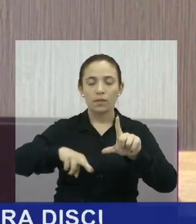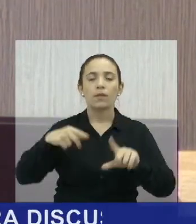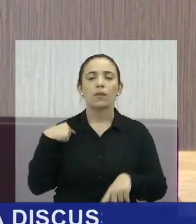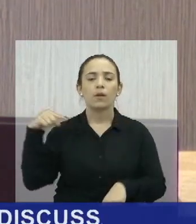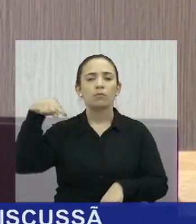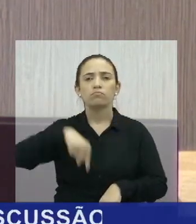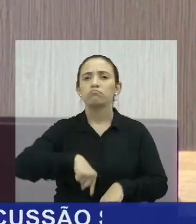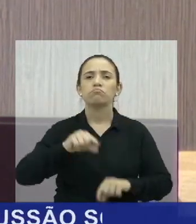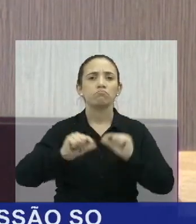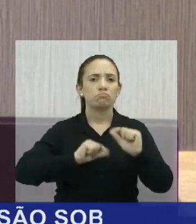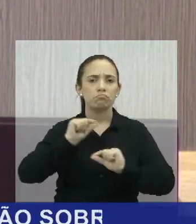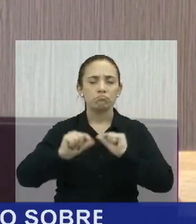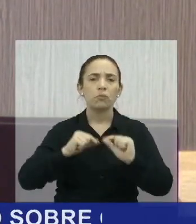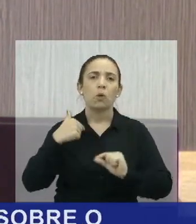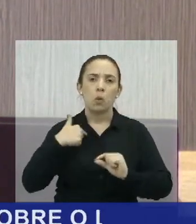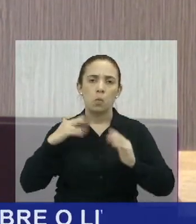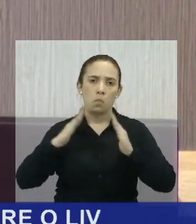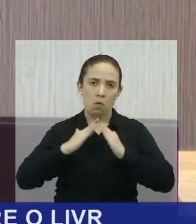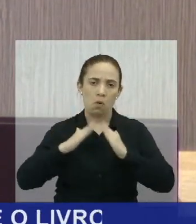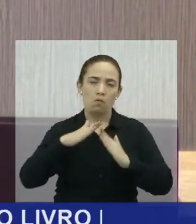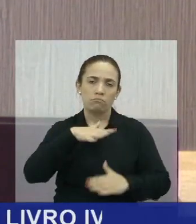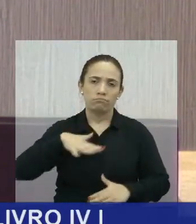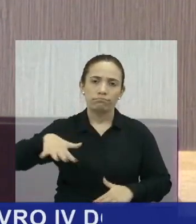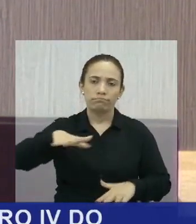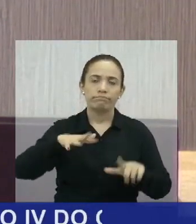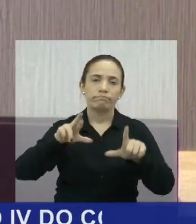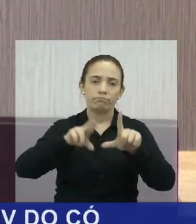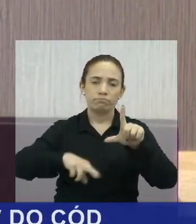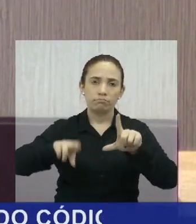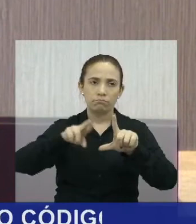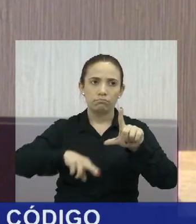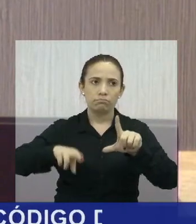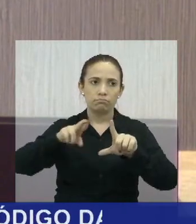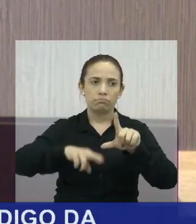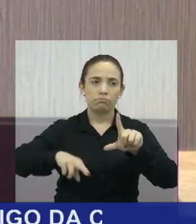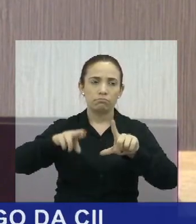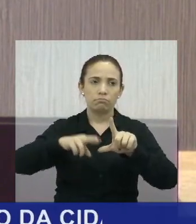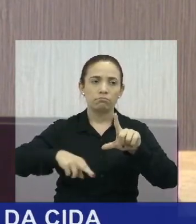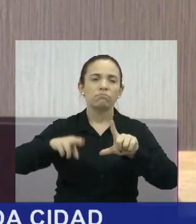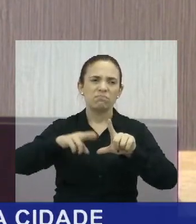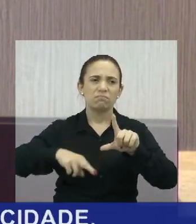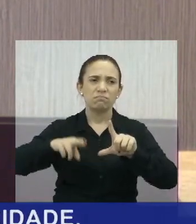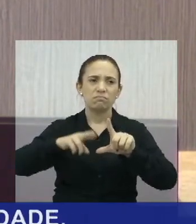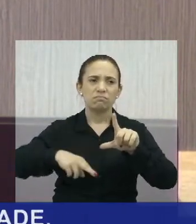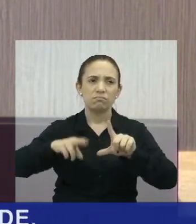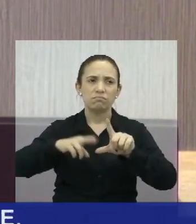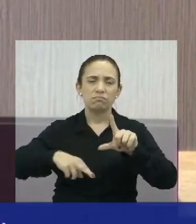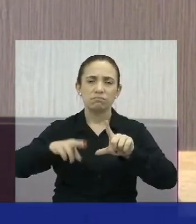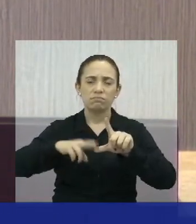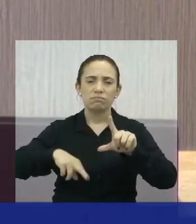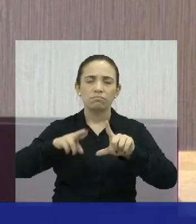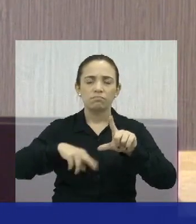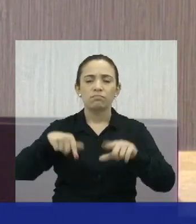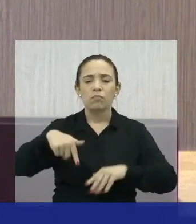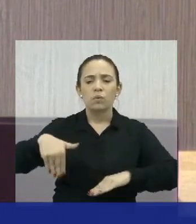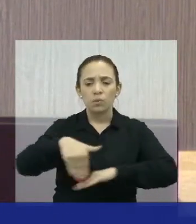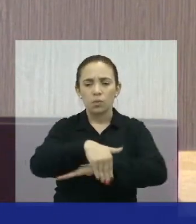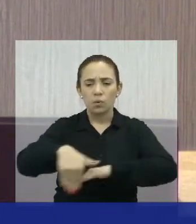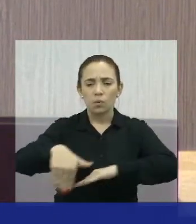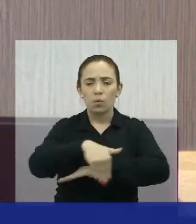aqui como moradora da comunidade ali do bairro Lagoa Redonda, que fica na